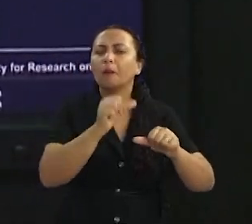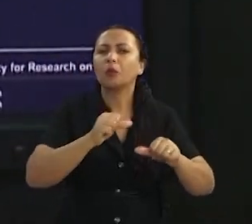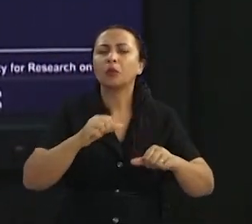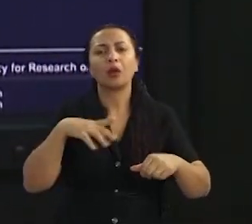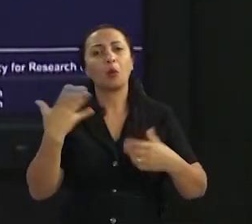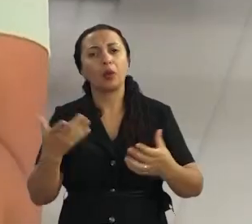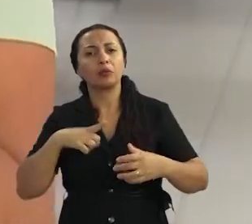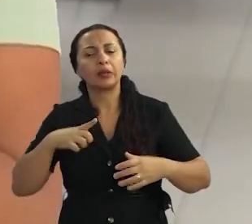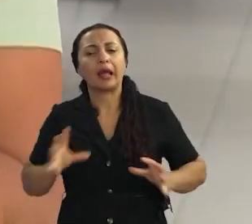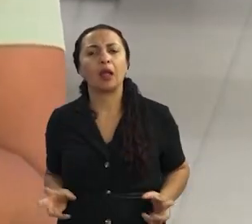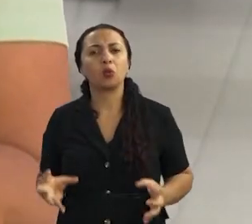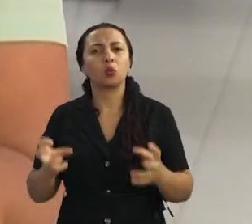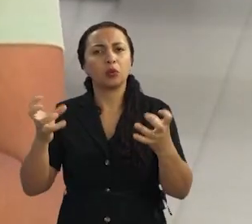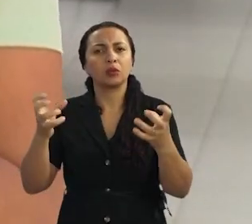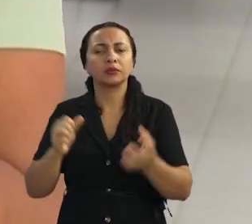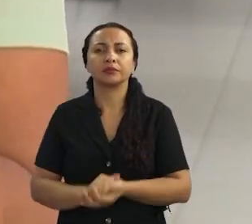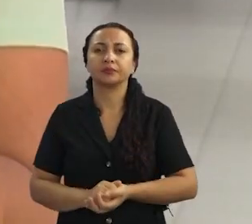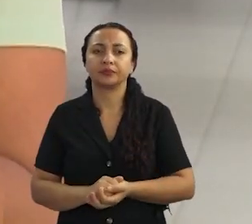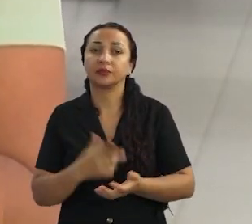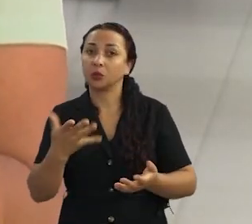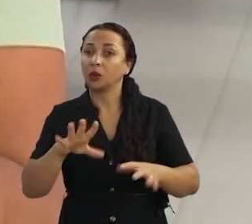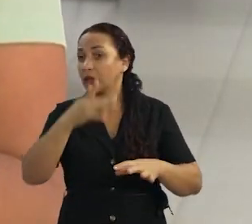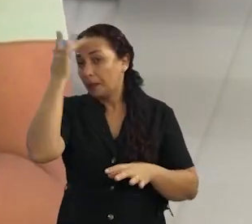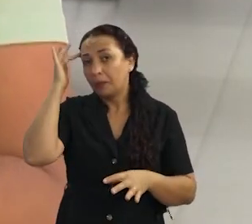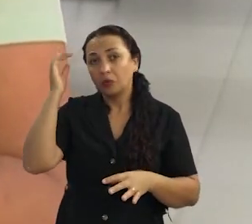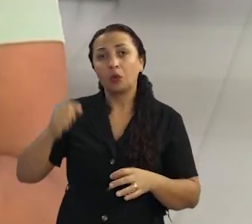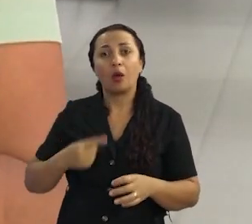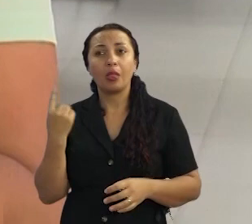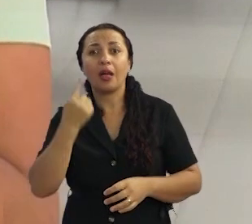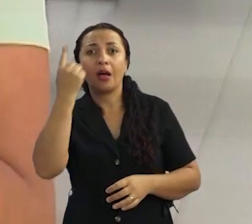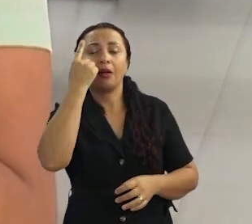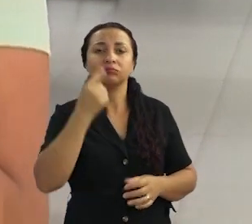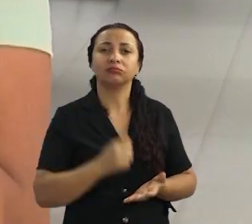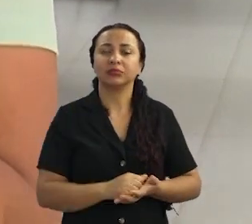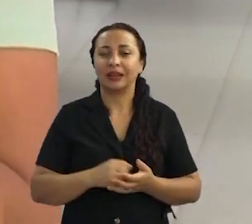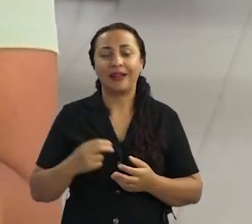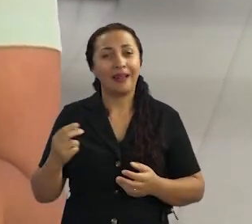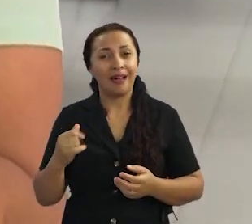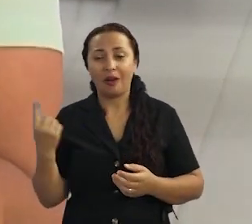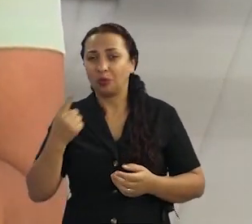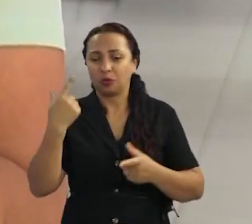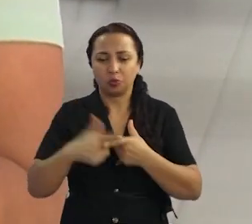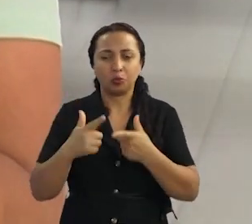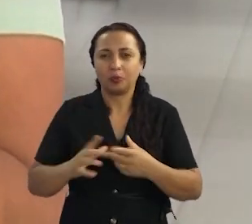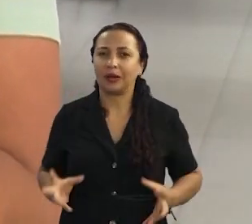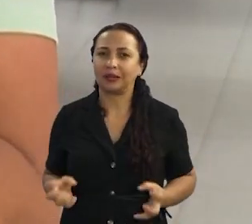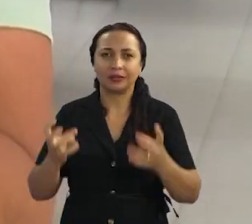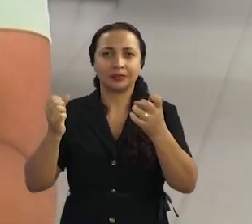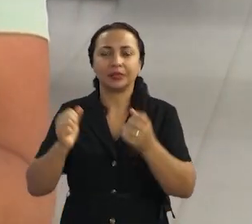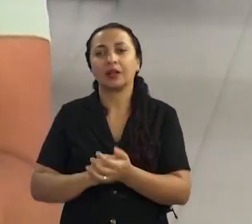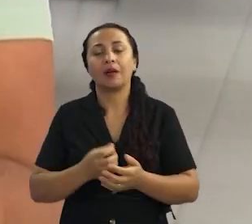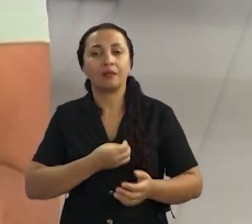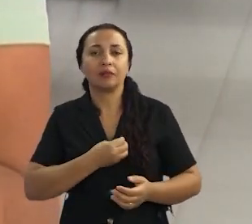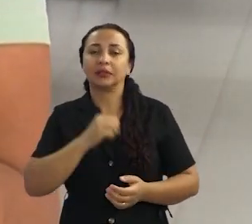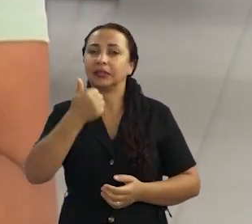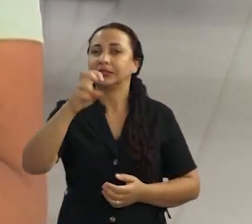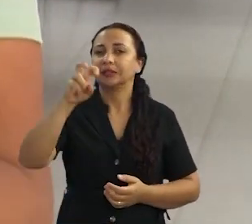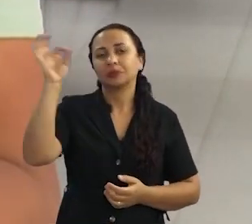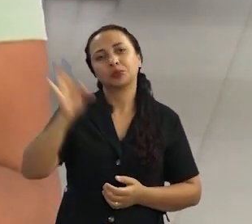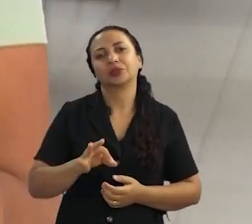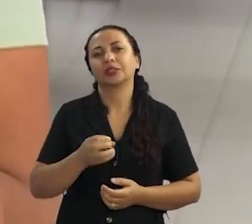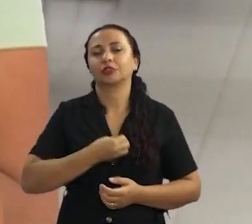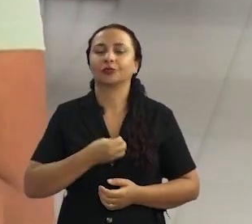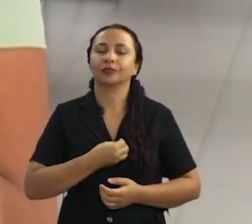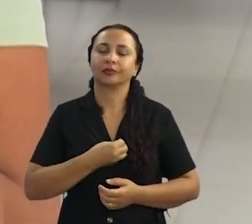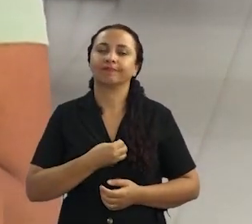evolução da doença. Quando a doença está em nível metastático muito alto, a chance de sobrevida dos pacientes cai em 15%, cai